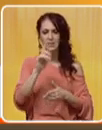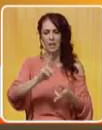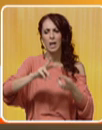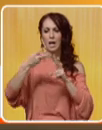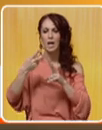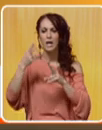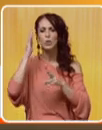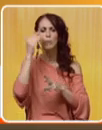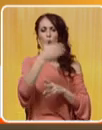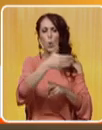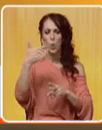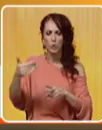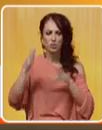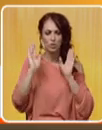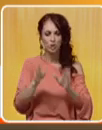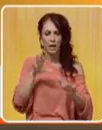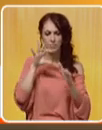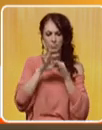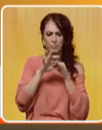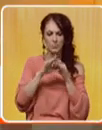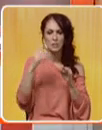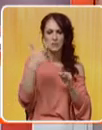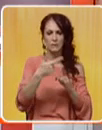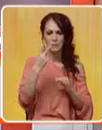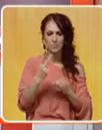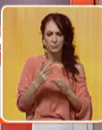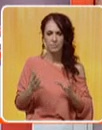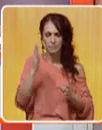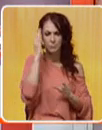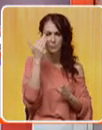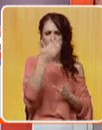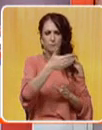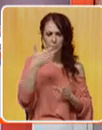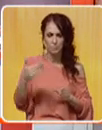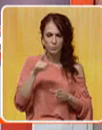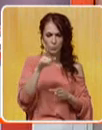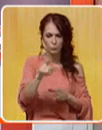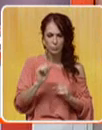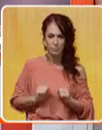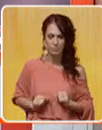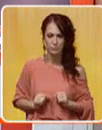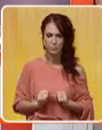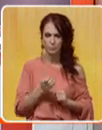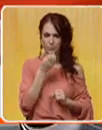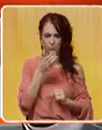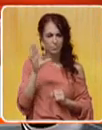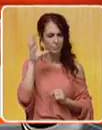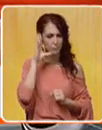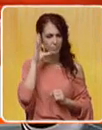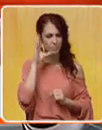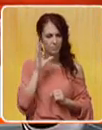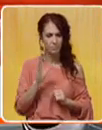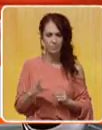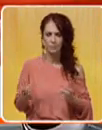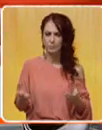para a fotografia número 11 porque já tem a ver com a televisão fotografia número 11 eu penso que estás no conversa com a